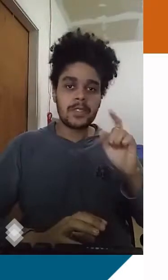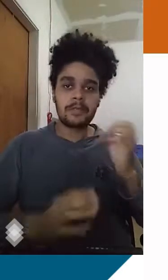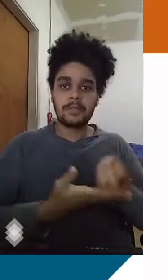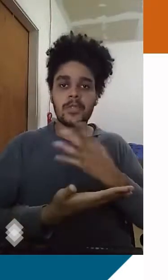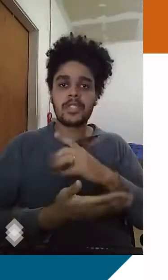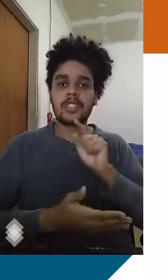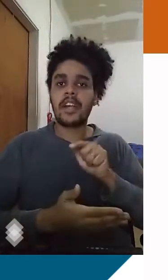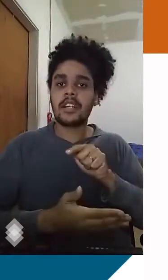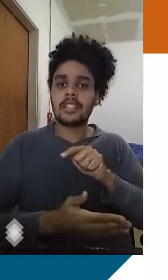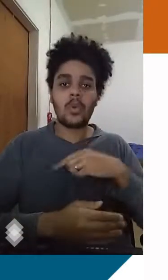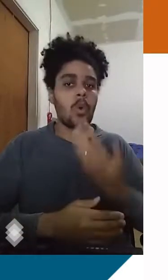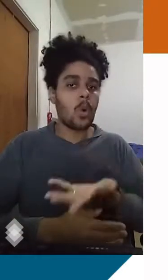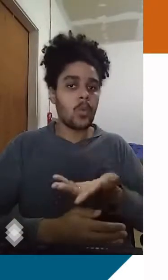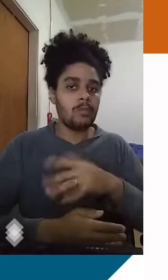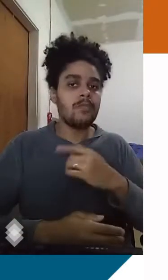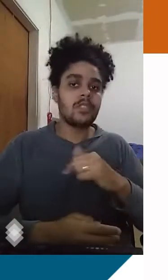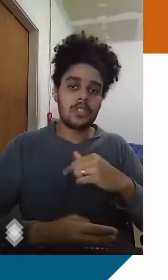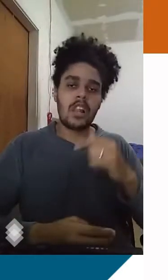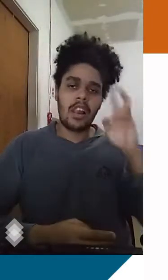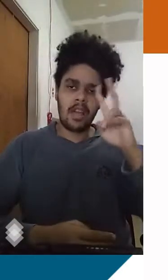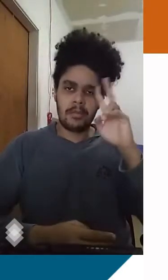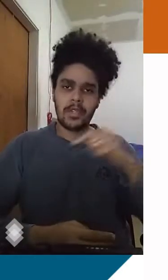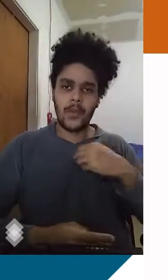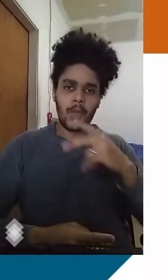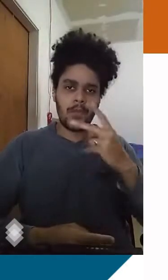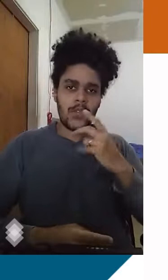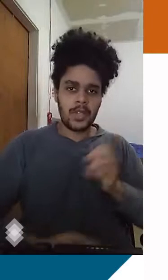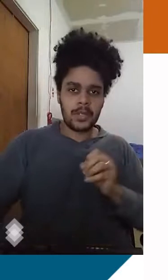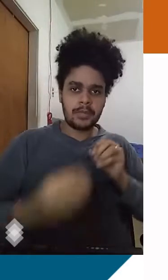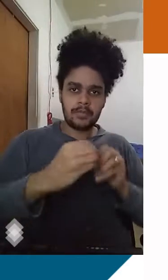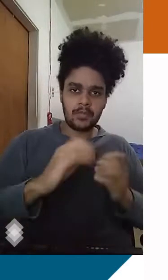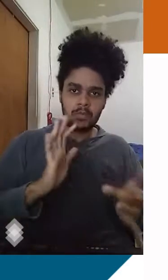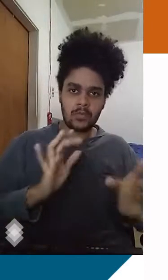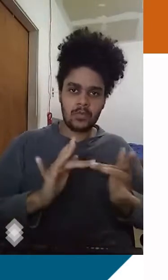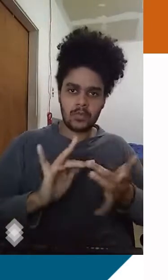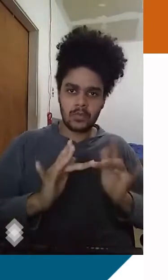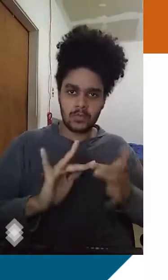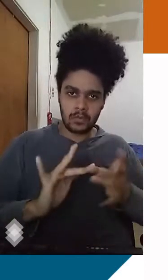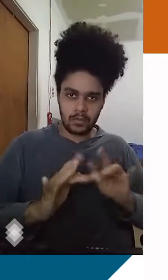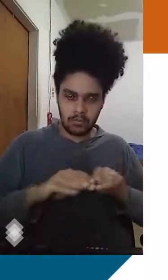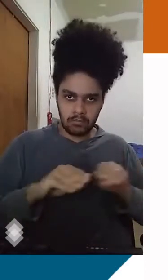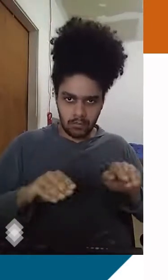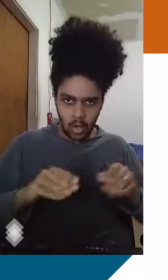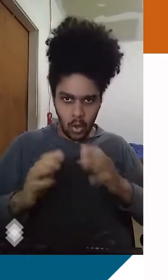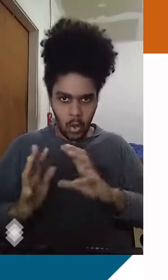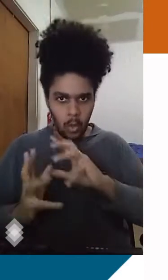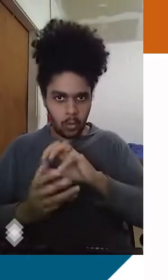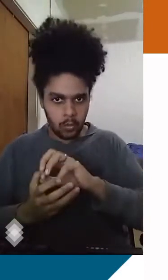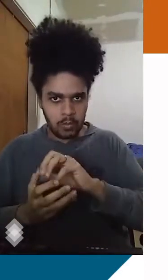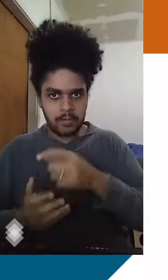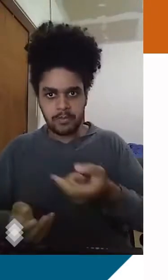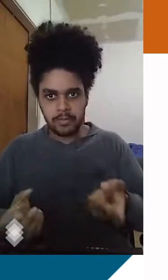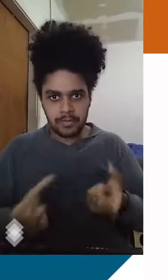de projeção é essa. E lógico, gente, lembra que eu falei que quanto mais próximo do ponto de contato da superfície com o